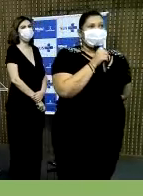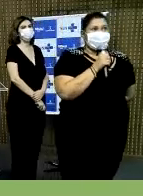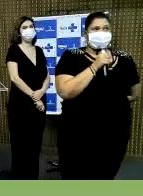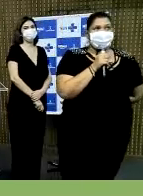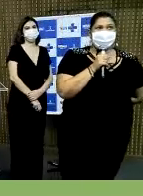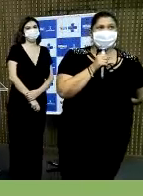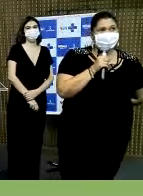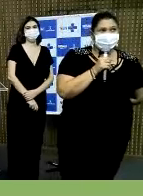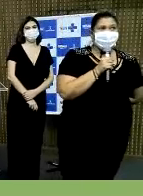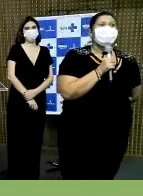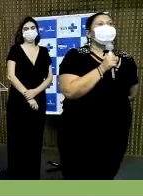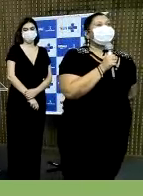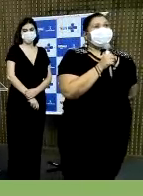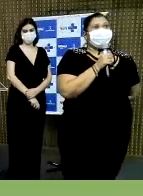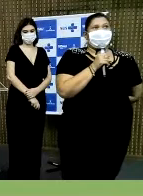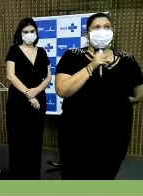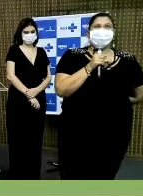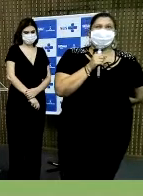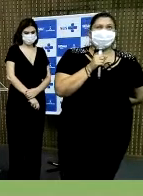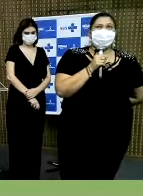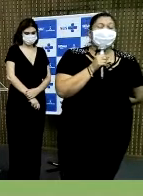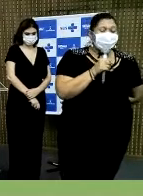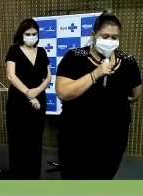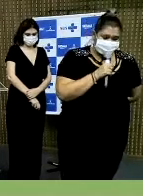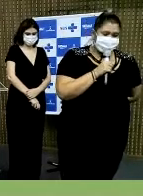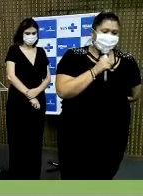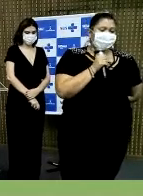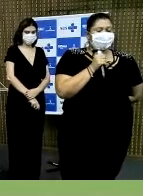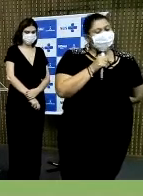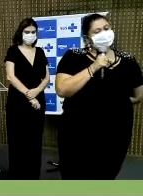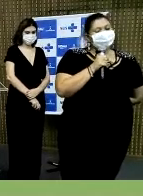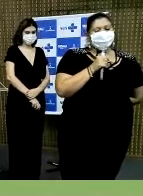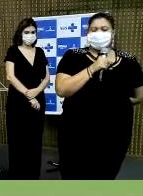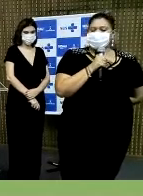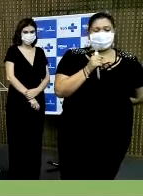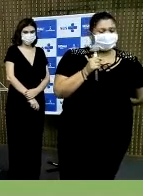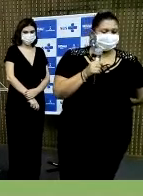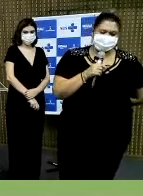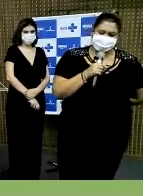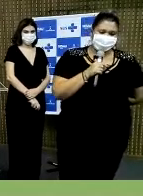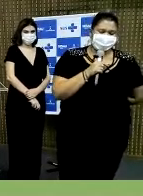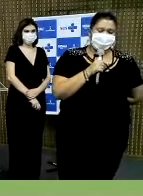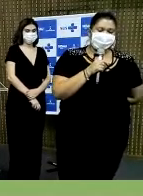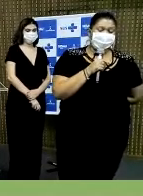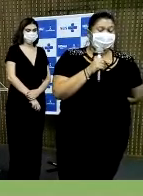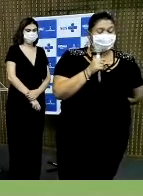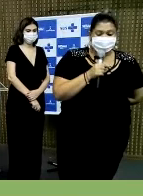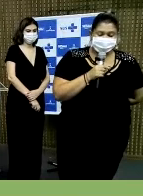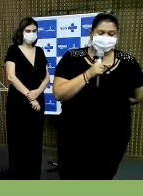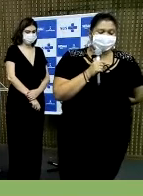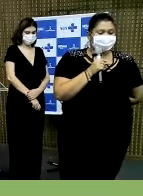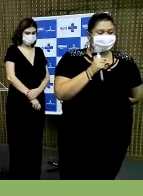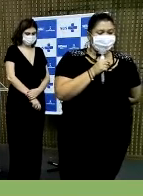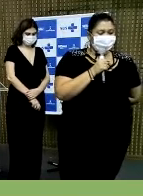com a gerência com atestados bem longos, estava com muita rotatividade de